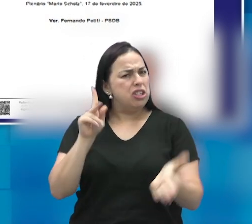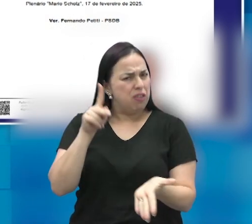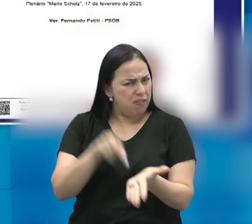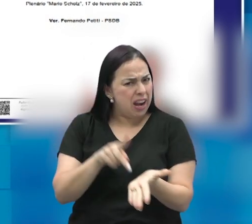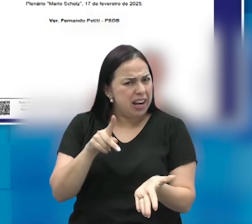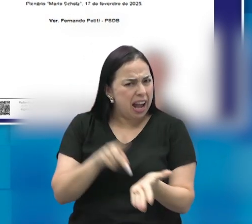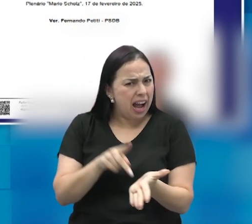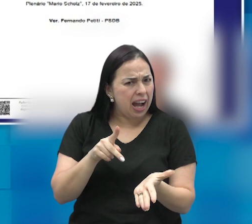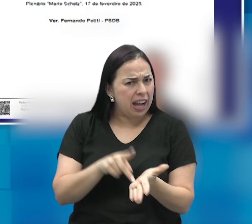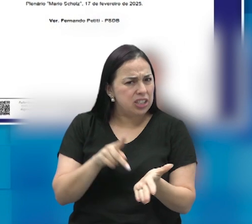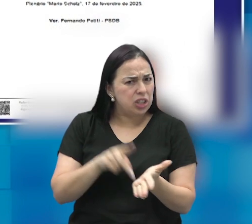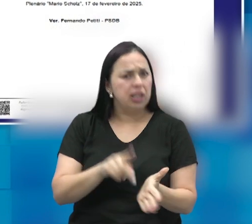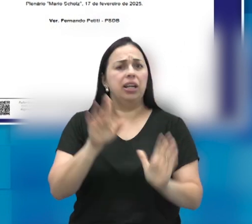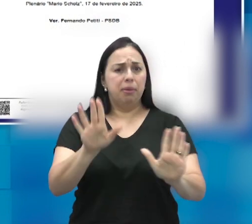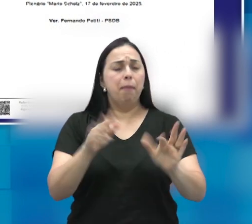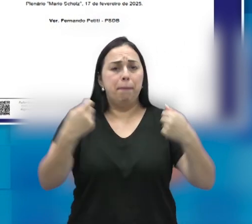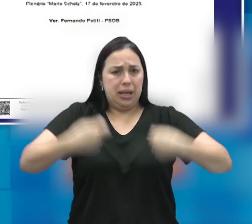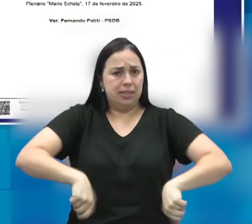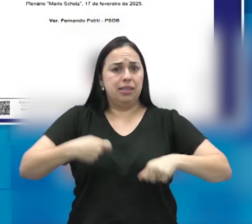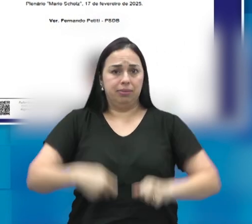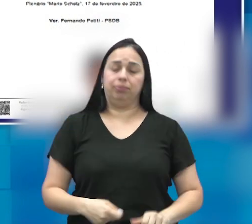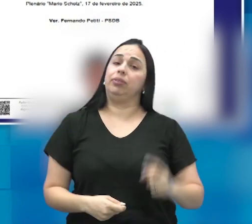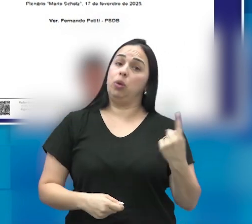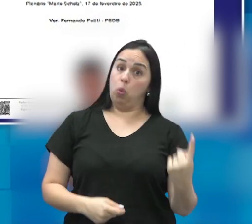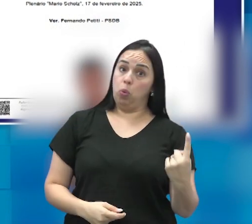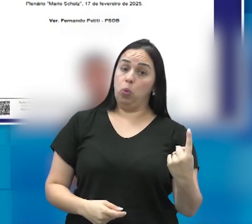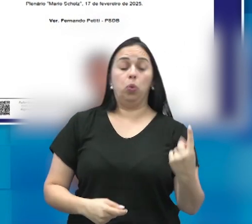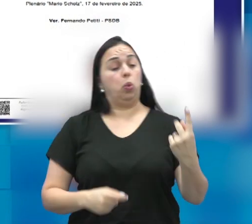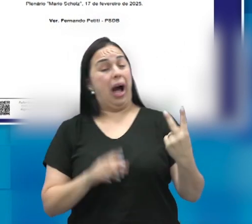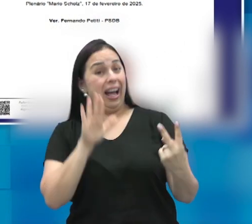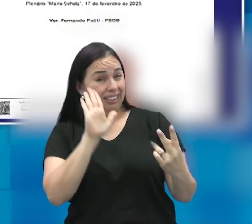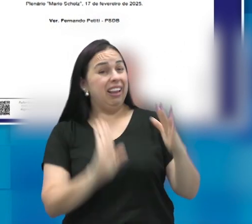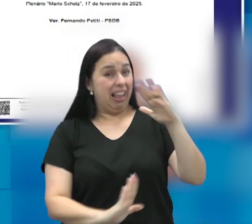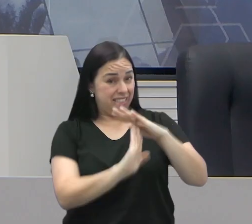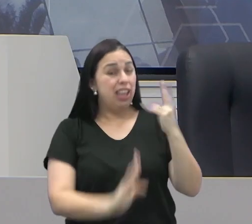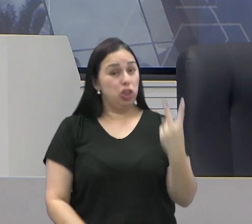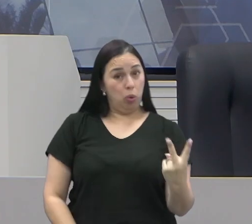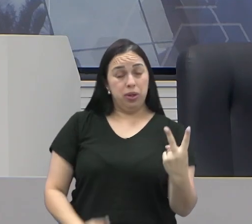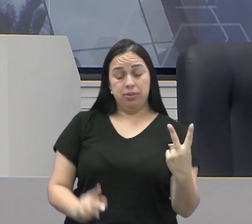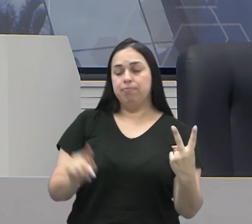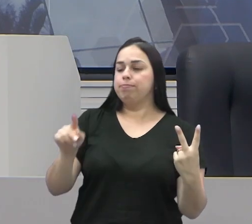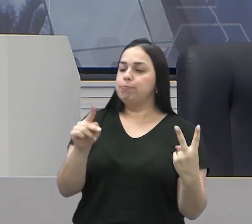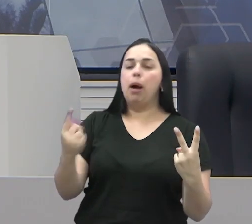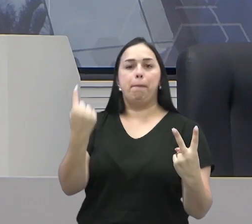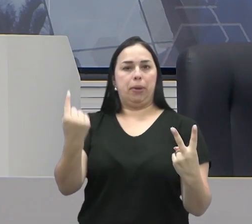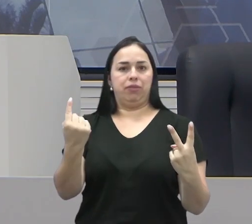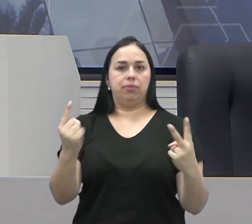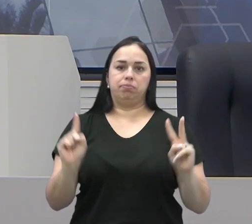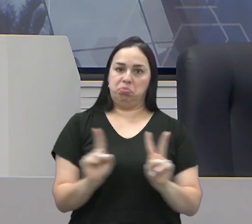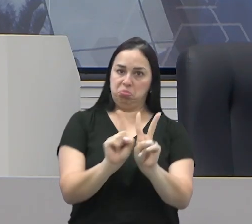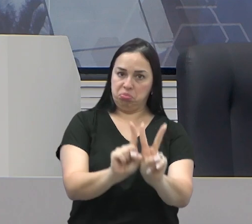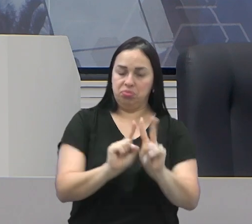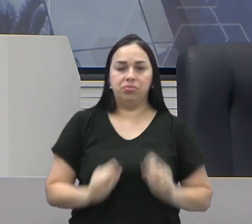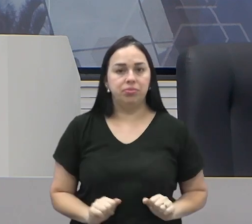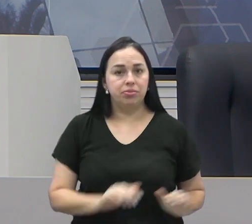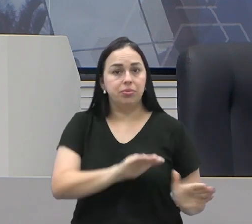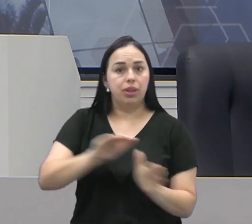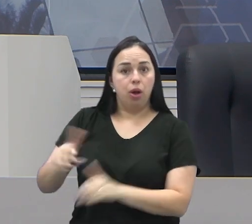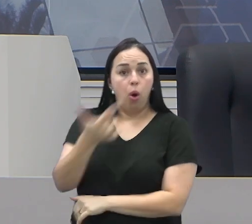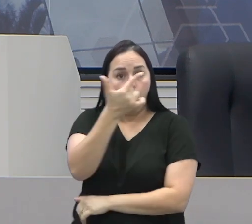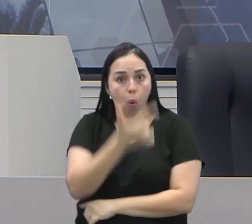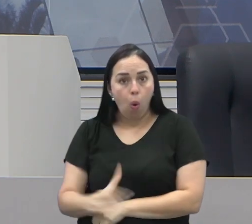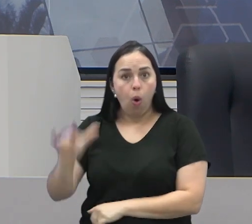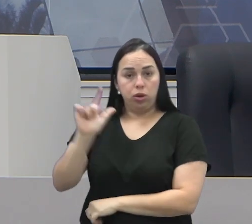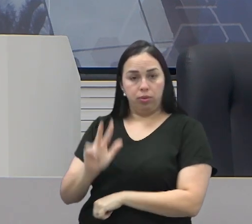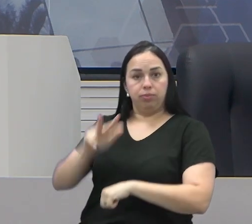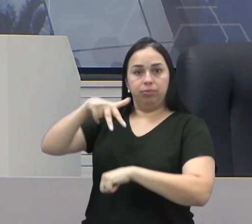alunos autistas para cada professor deveria ser de, no máximo, 2 estudantes. Outro parlamentar que usou do período do Pinga-Fogo foi